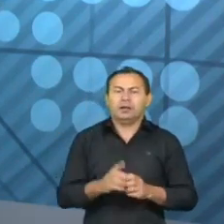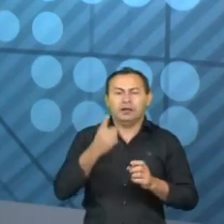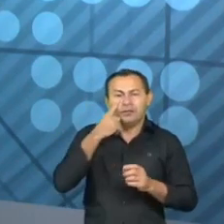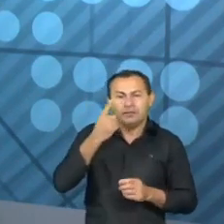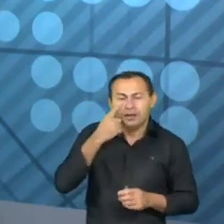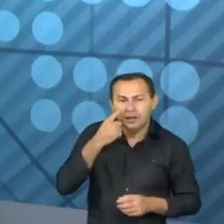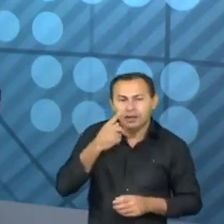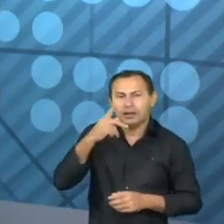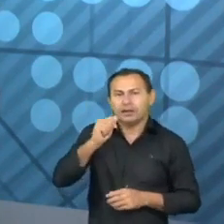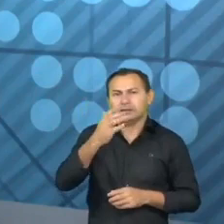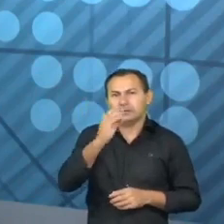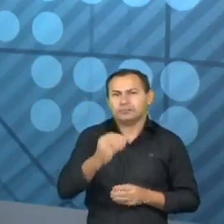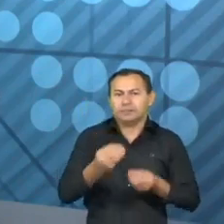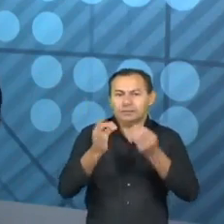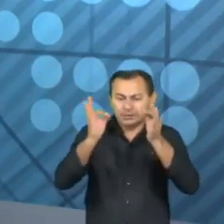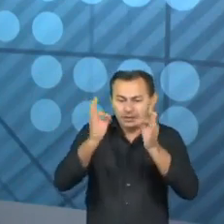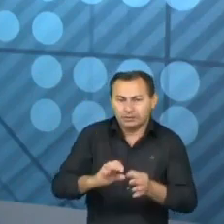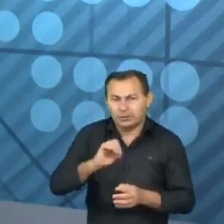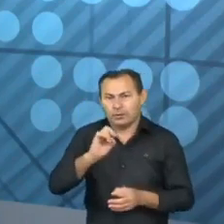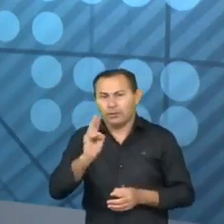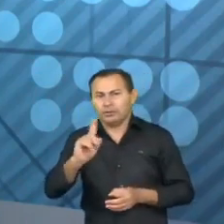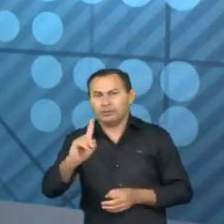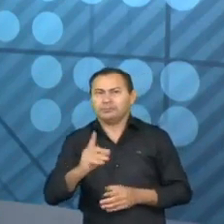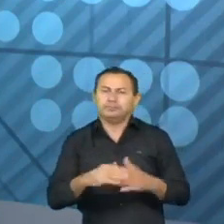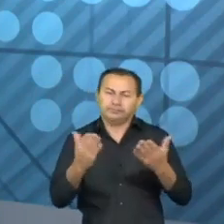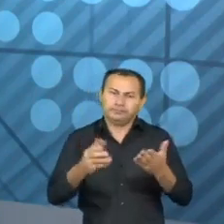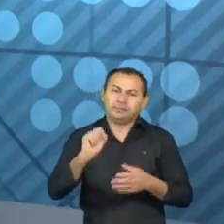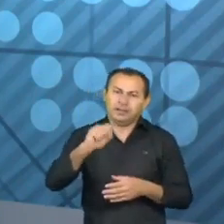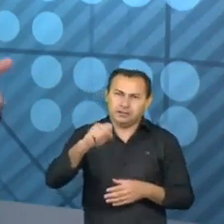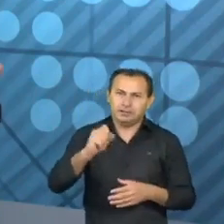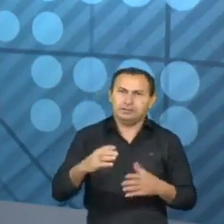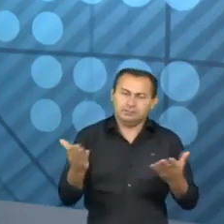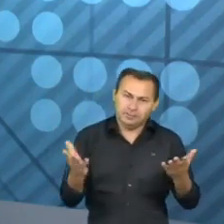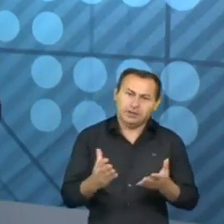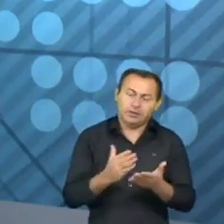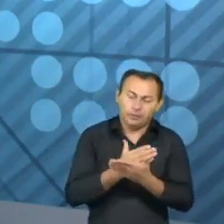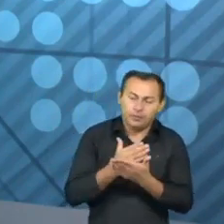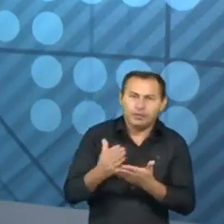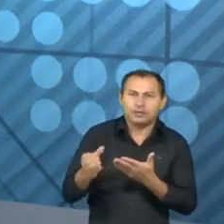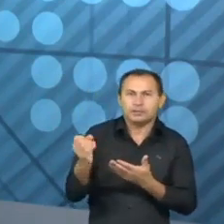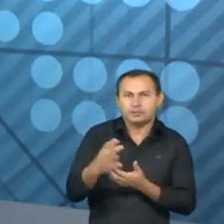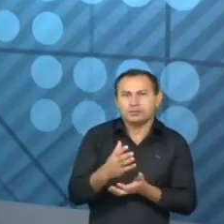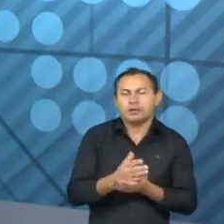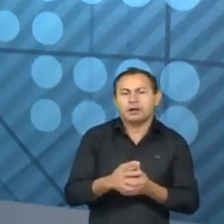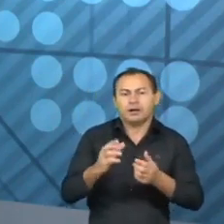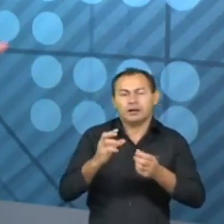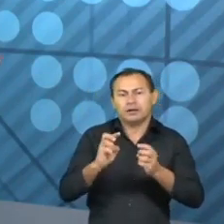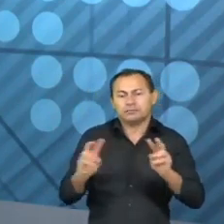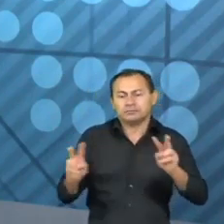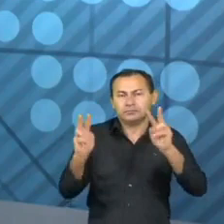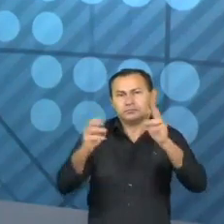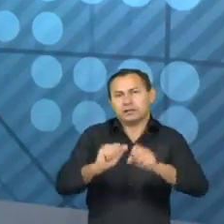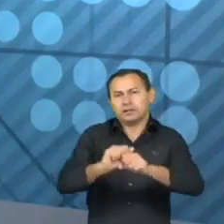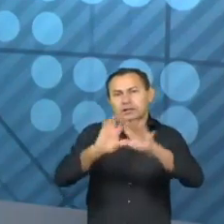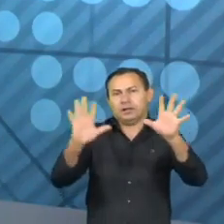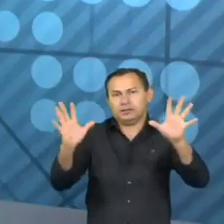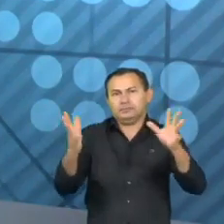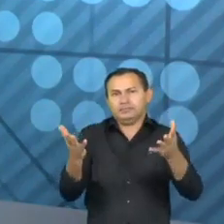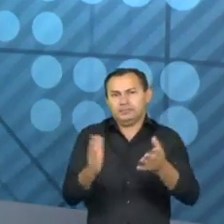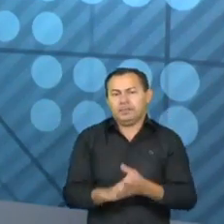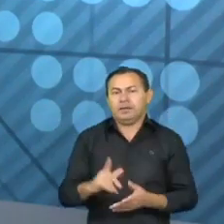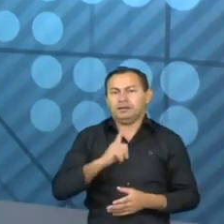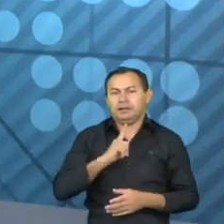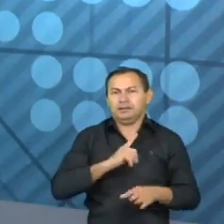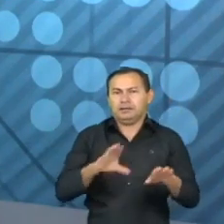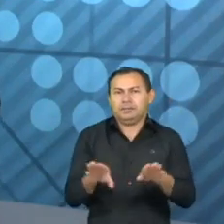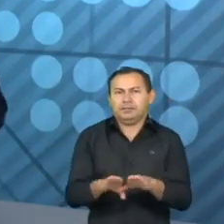verificar se as ações estão dando certo ou não. E assim se começam novas ações, óbvio. A gente tem que